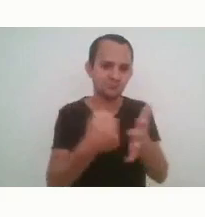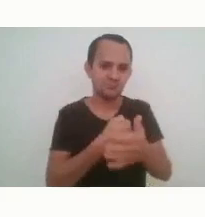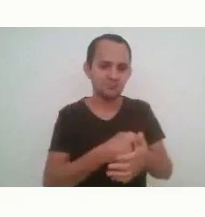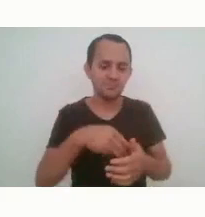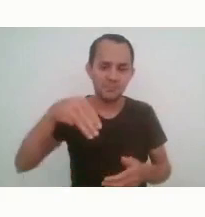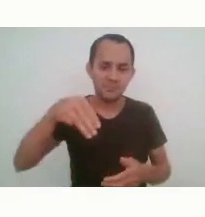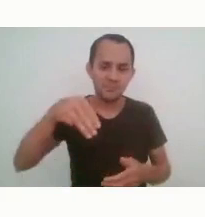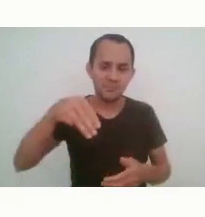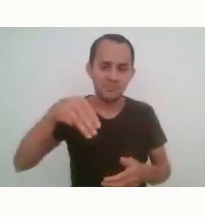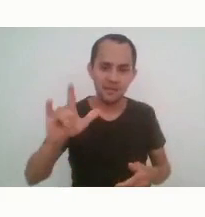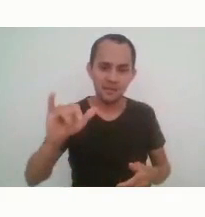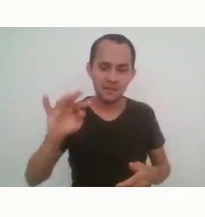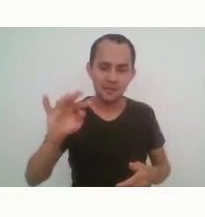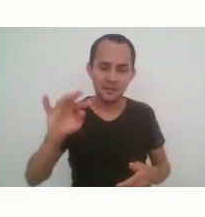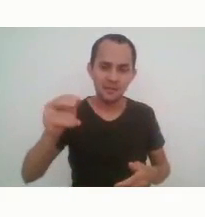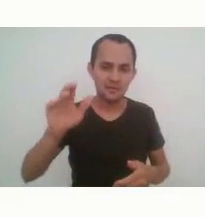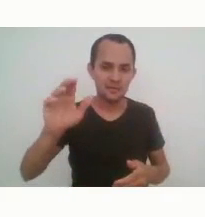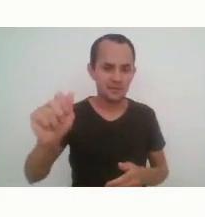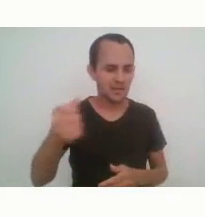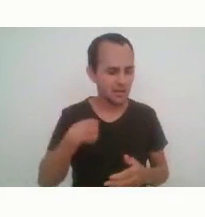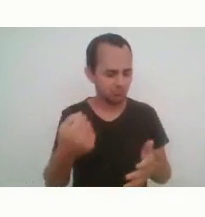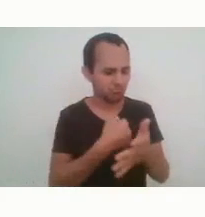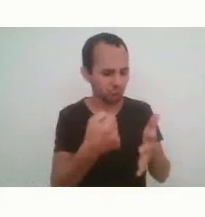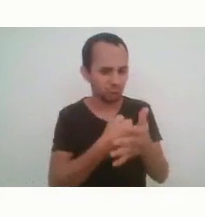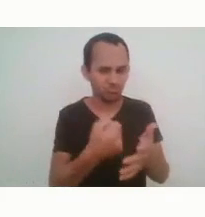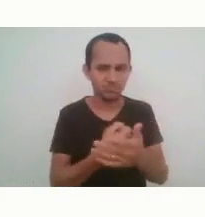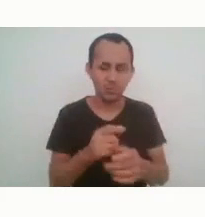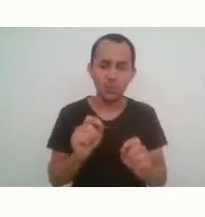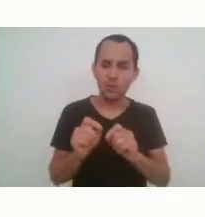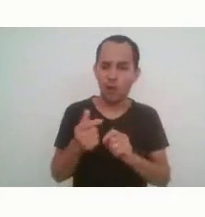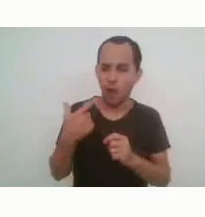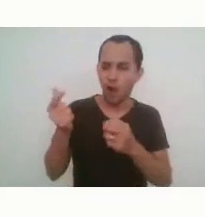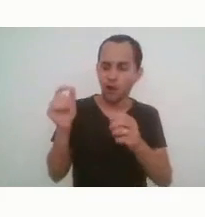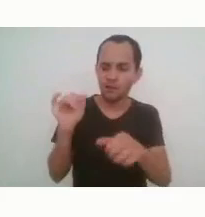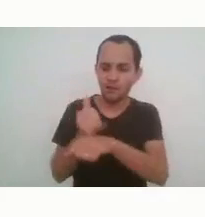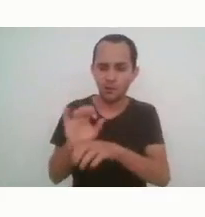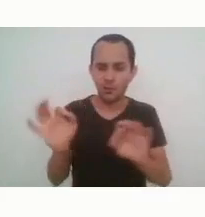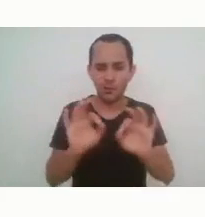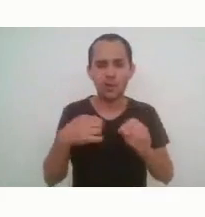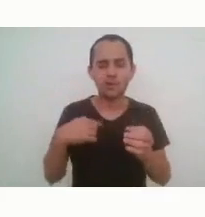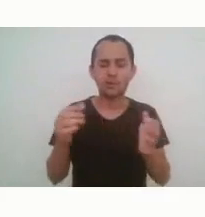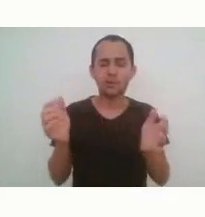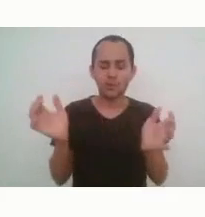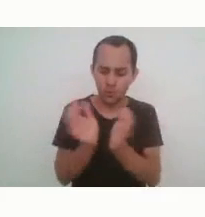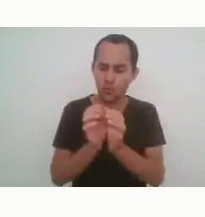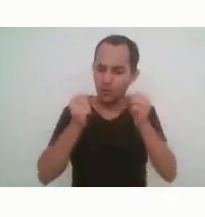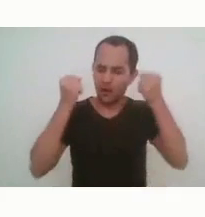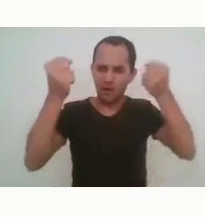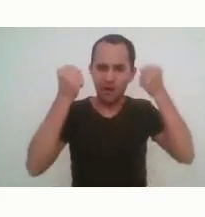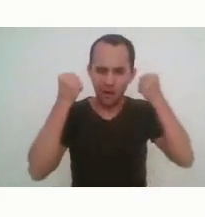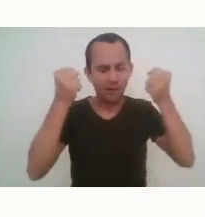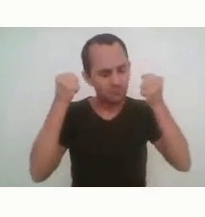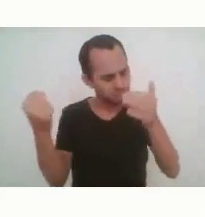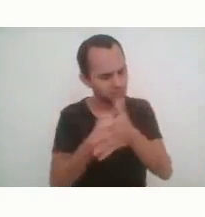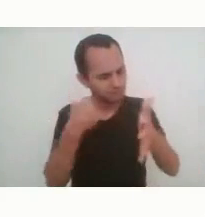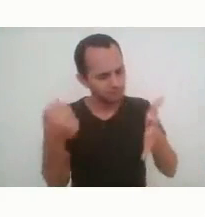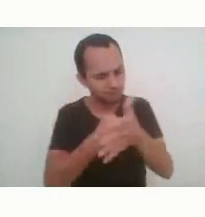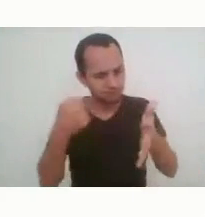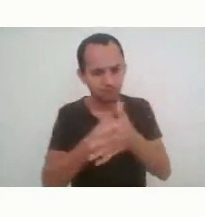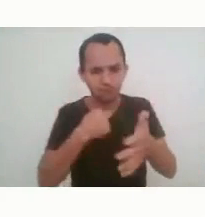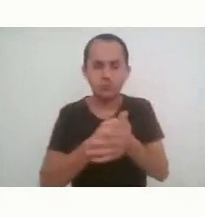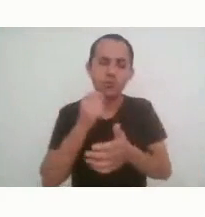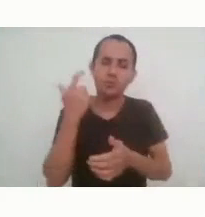isso. E eu não vejo outra saída a não ser o movimento se organizar e lutar pela defesa